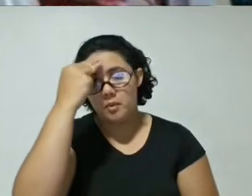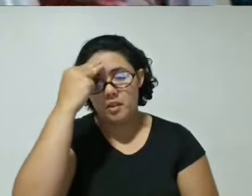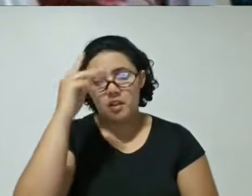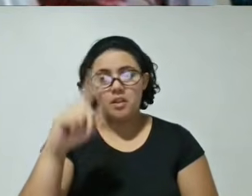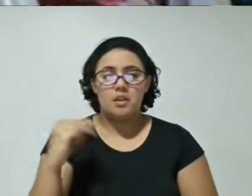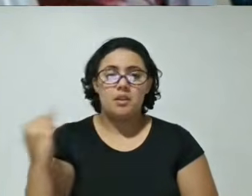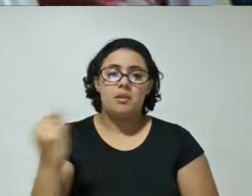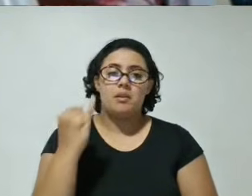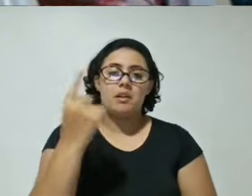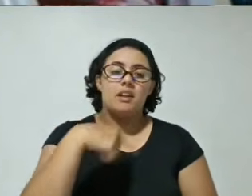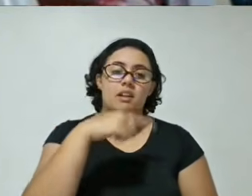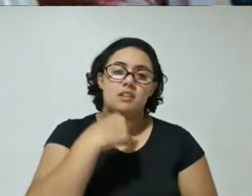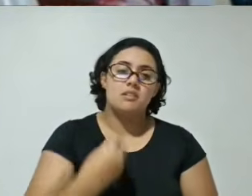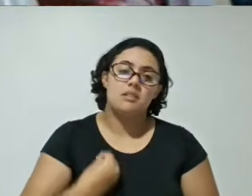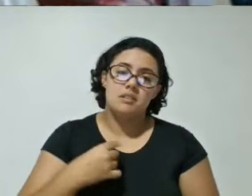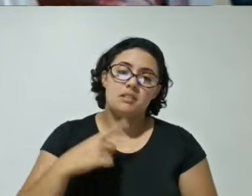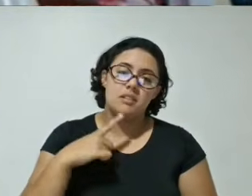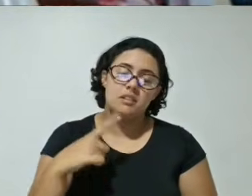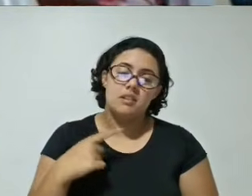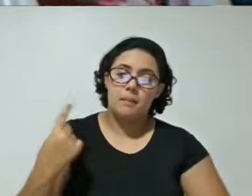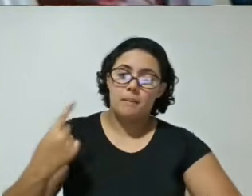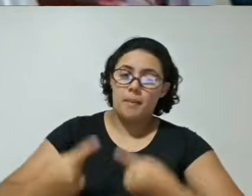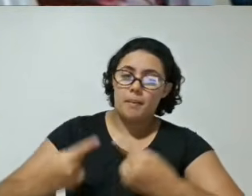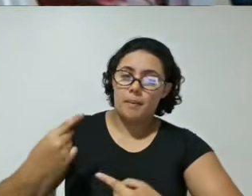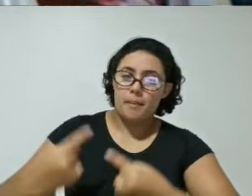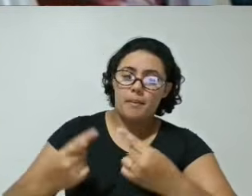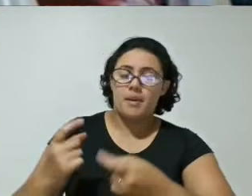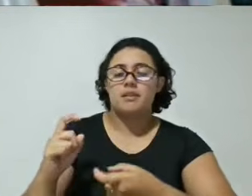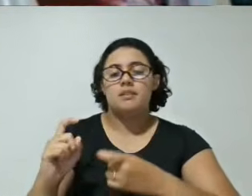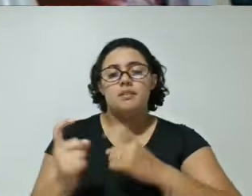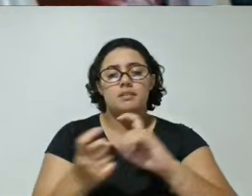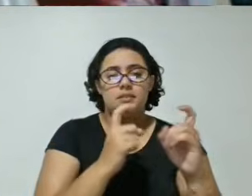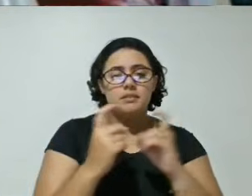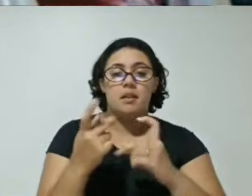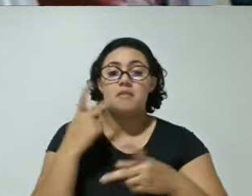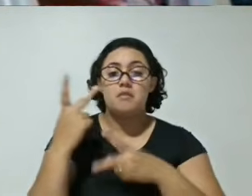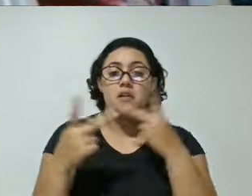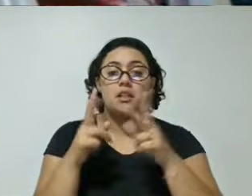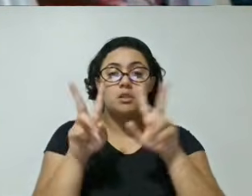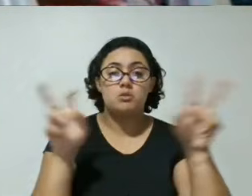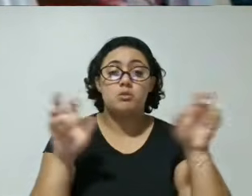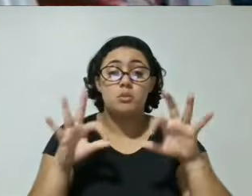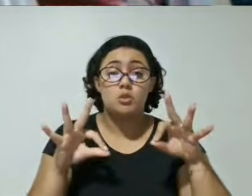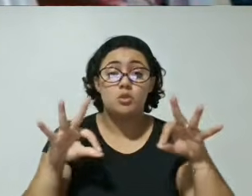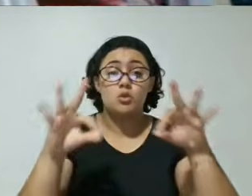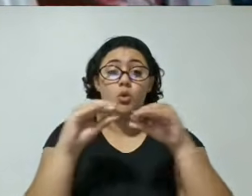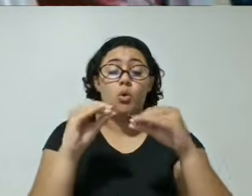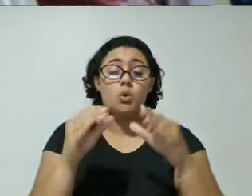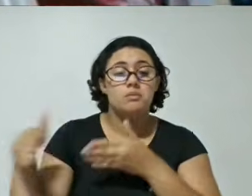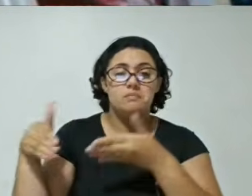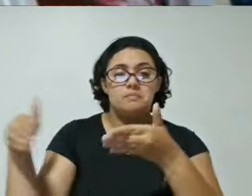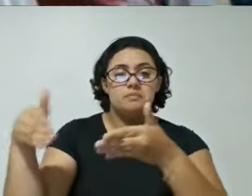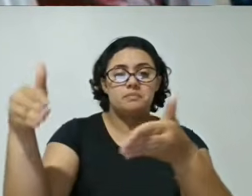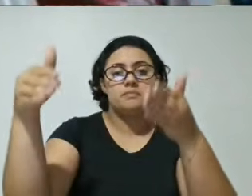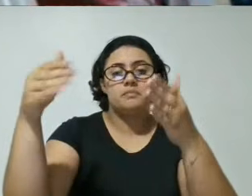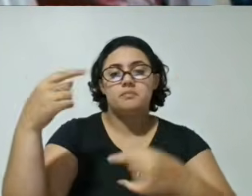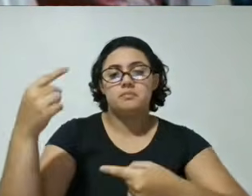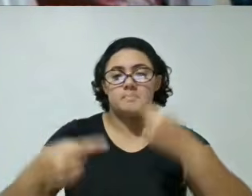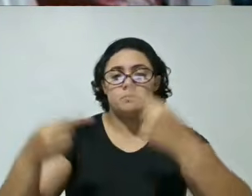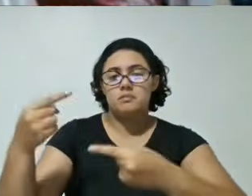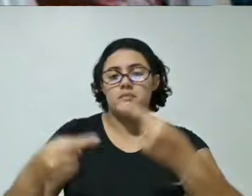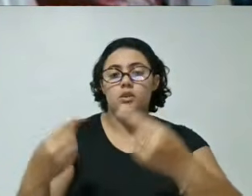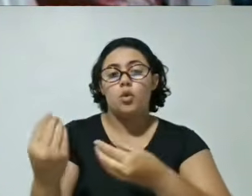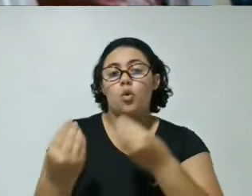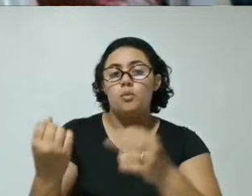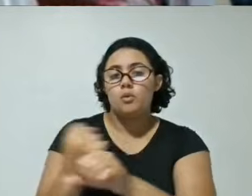fundamentais. A gente está aqui discutindo, né, e falando sobre toda essa trajetória dessa política, como que ela foi